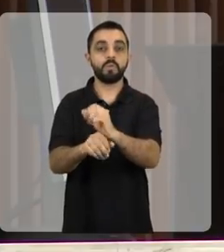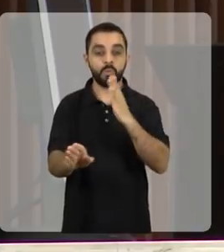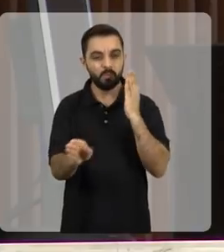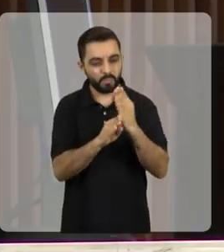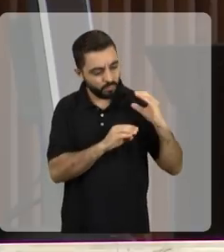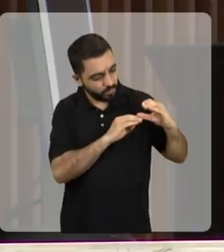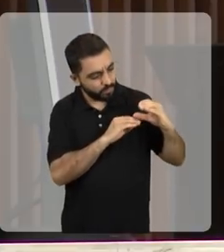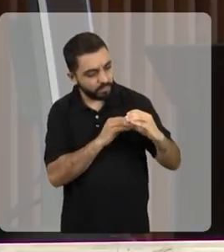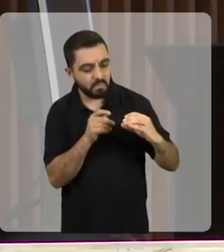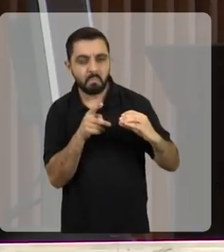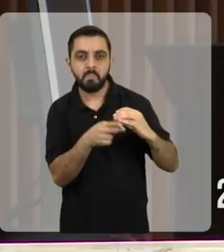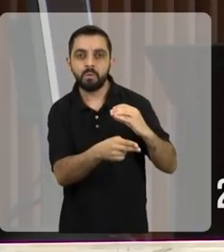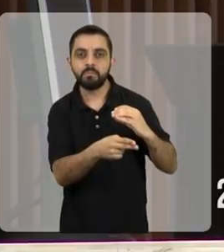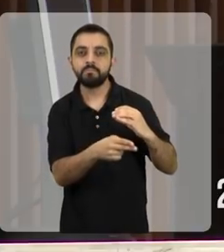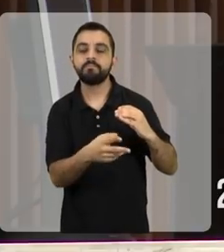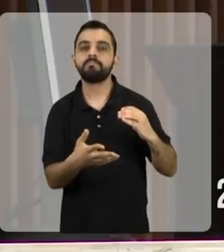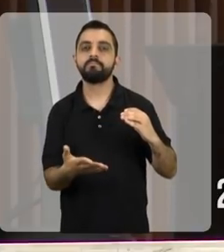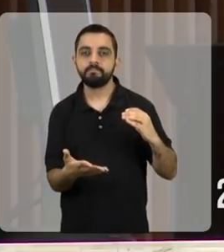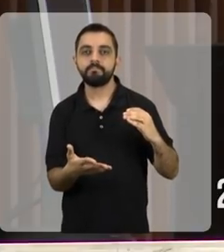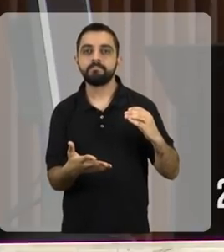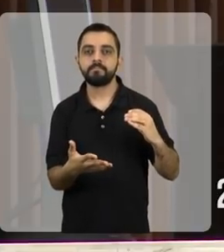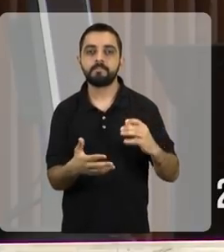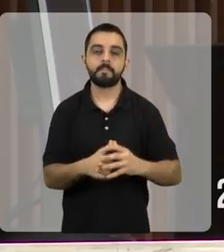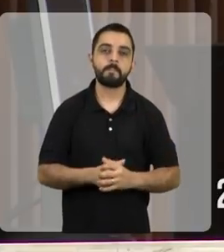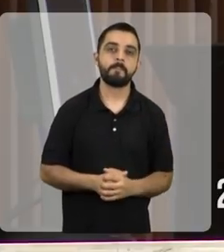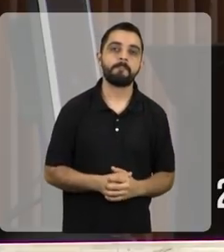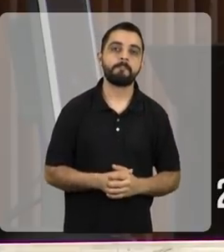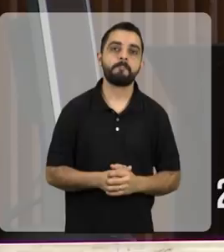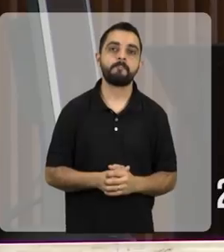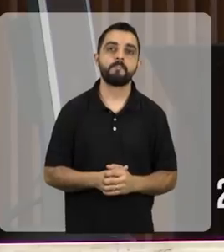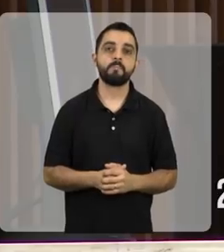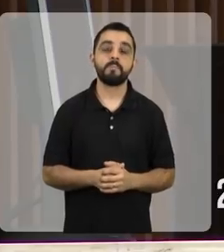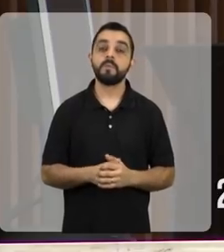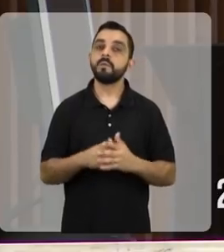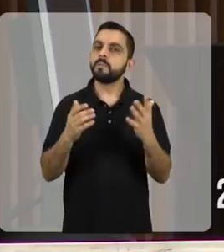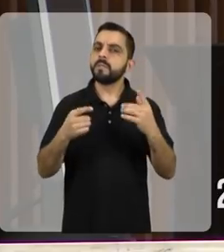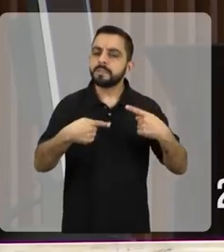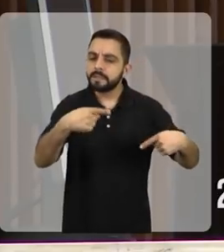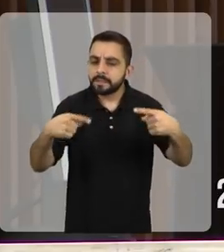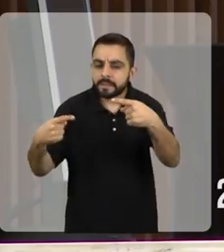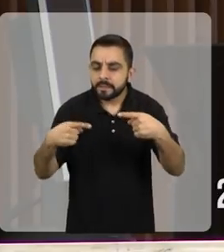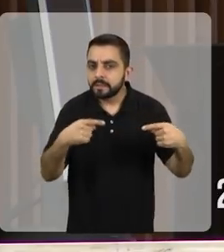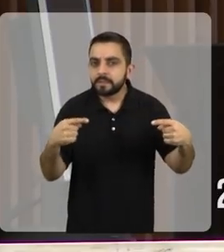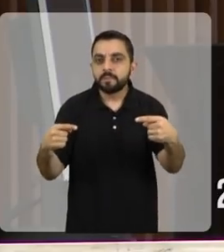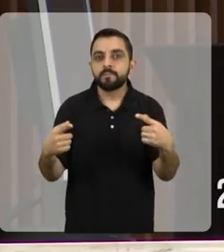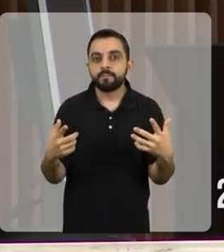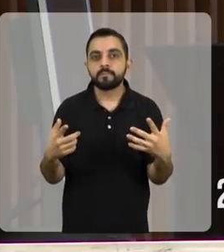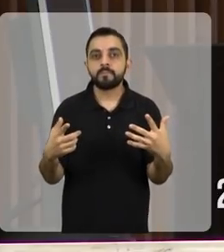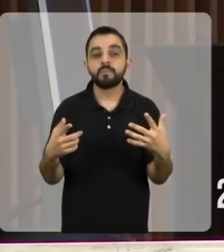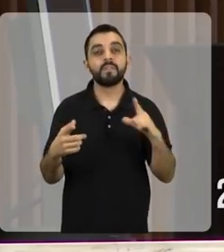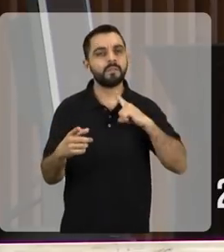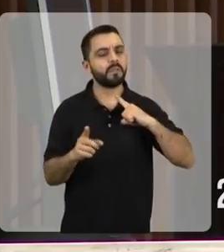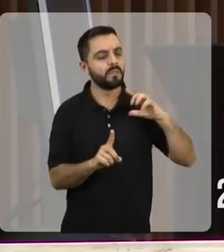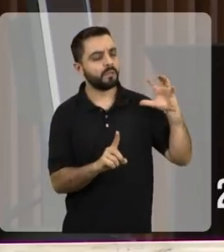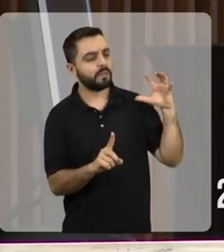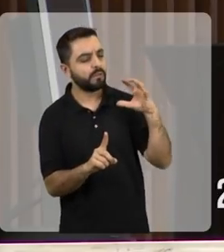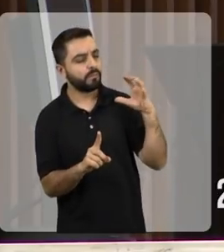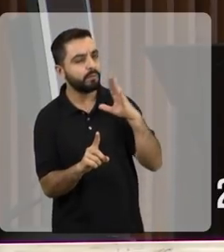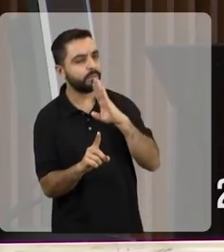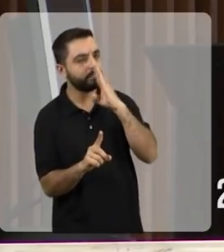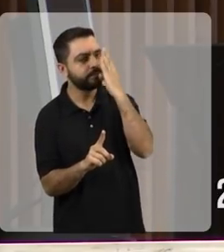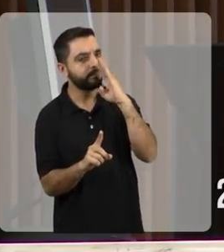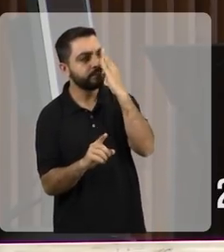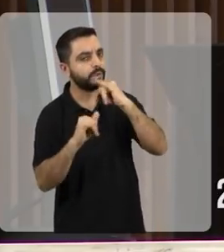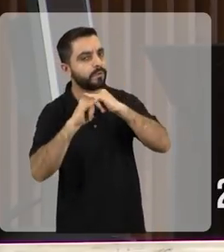orçamentário que foi efetuado mas esse debate tem do debate bastante contaminado eu reconheço